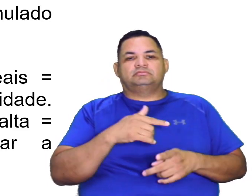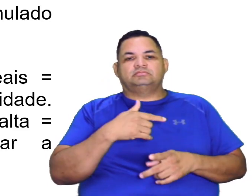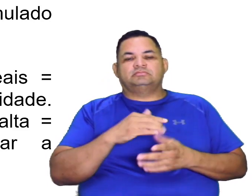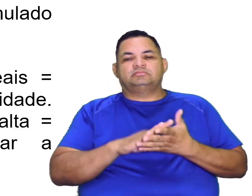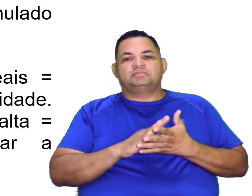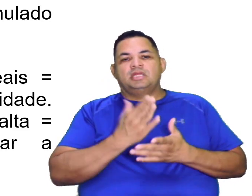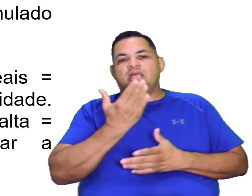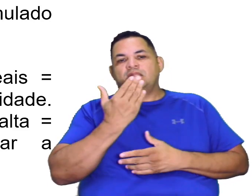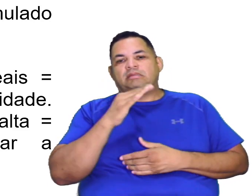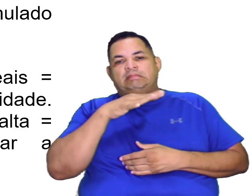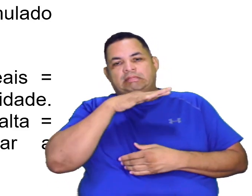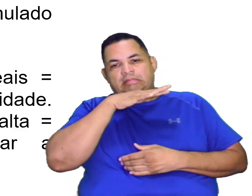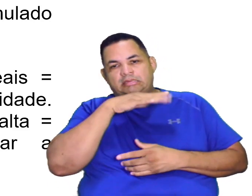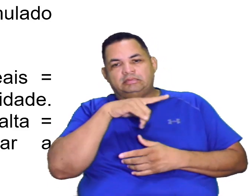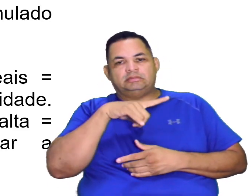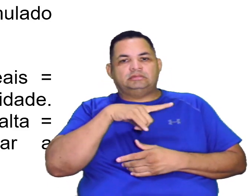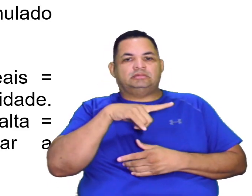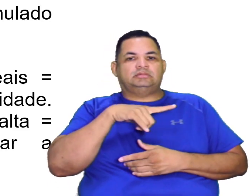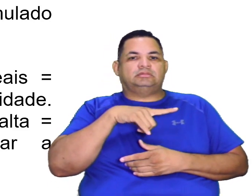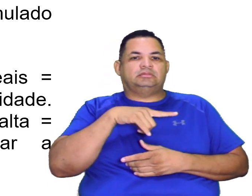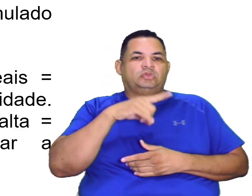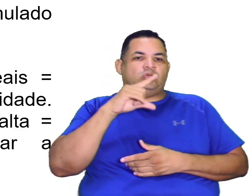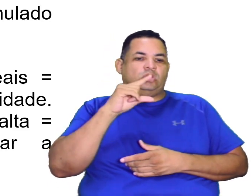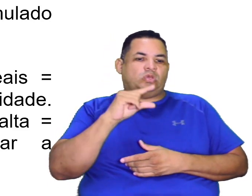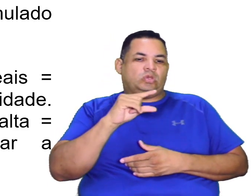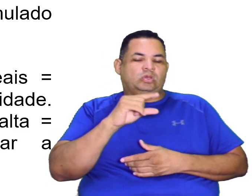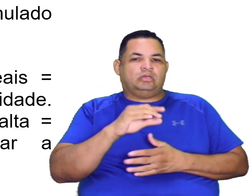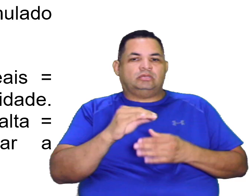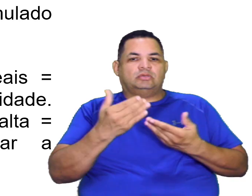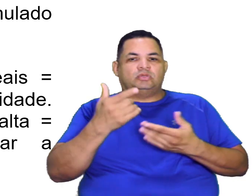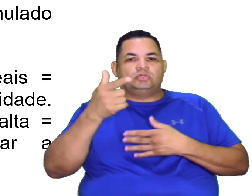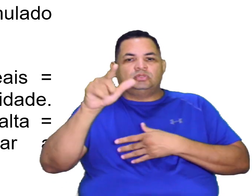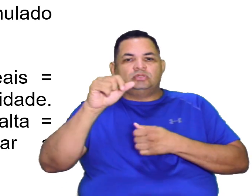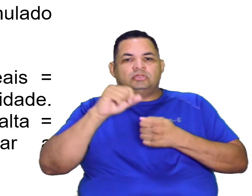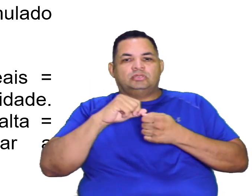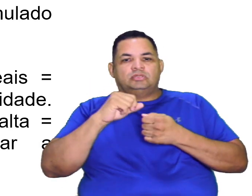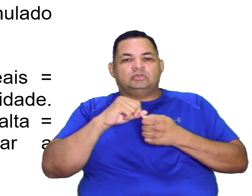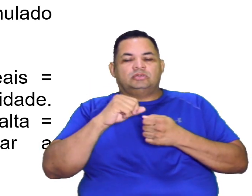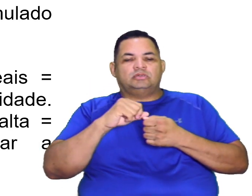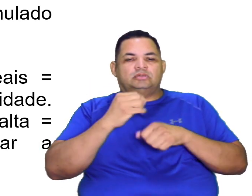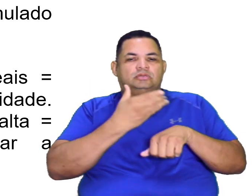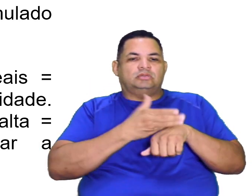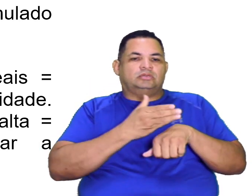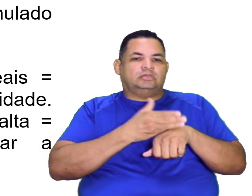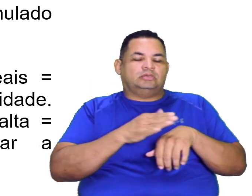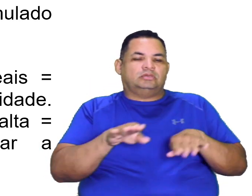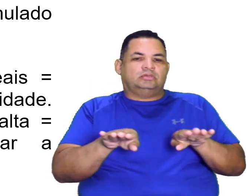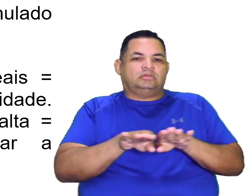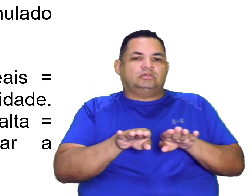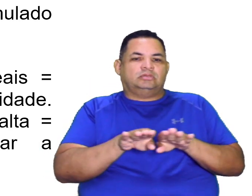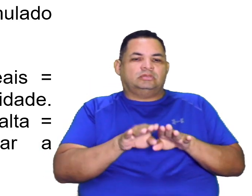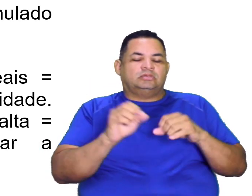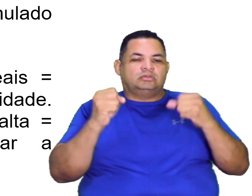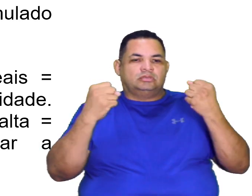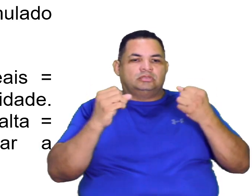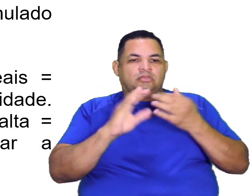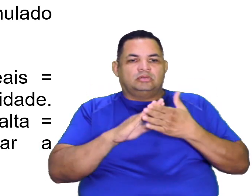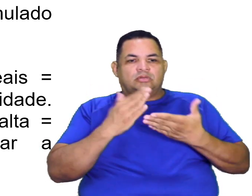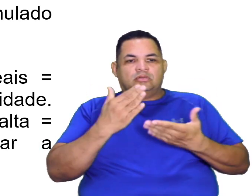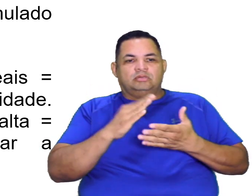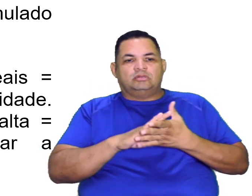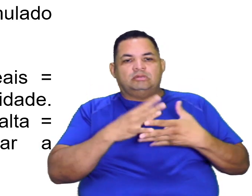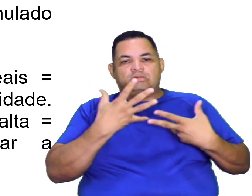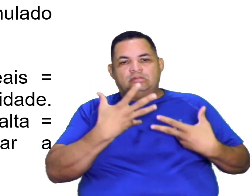alimentação ruim, eu vou ter menos intensidade para conseguir realizar meus exercícios. Outro ponto importante é com relação